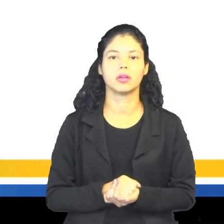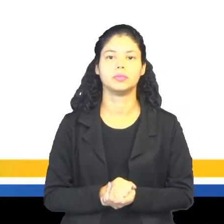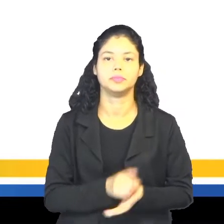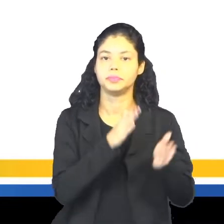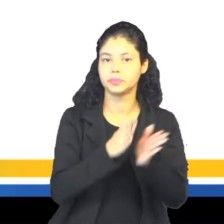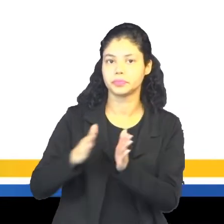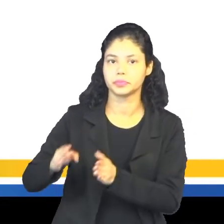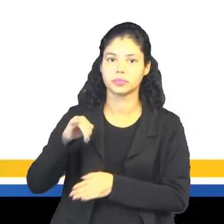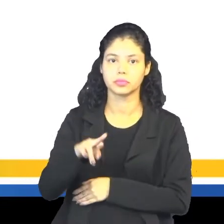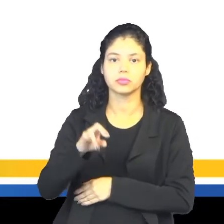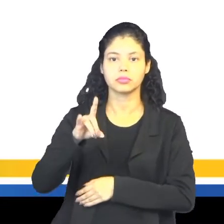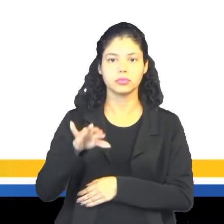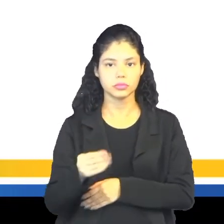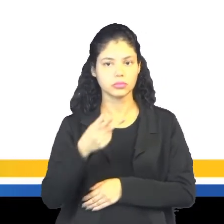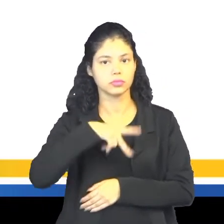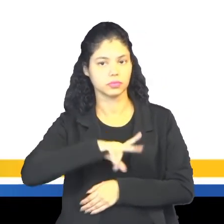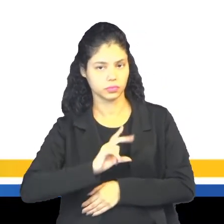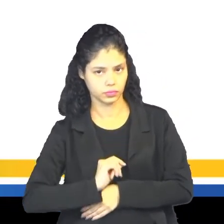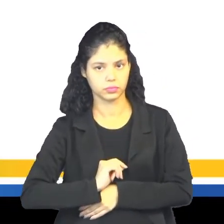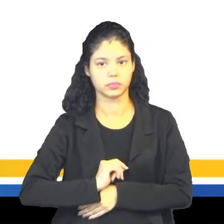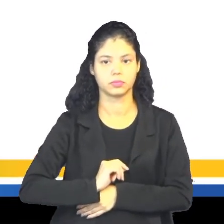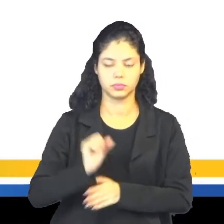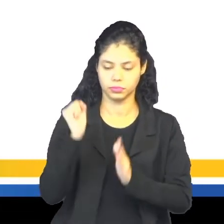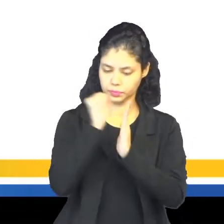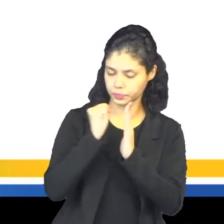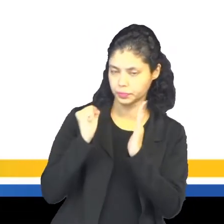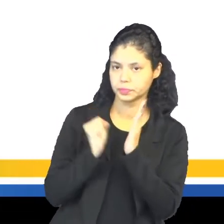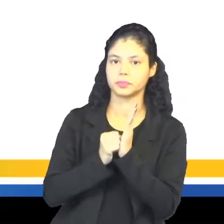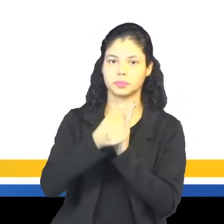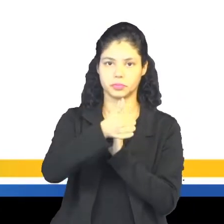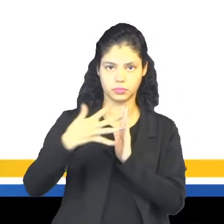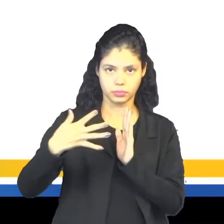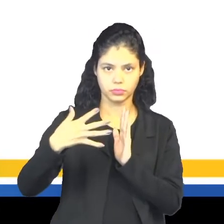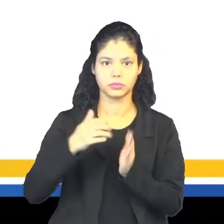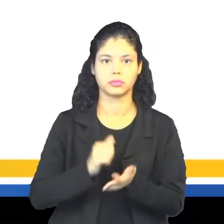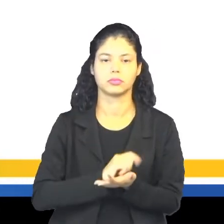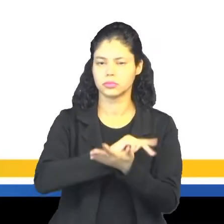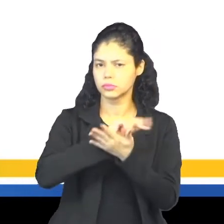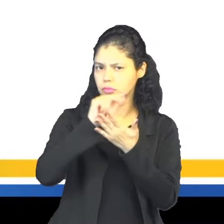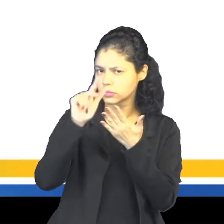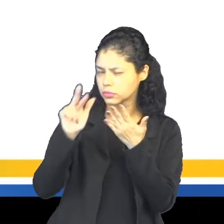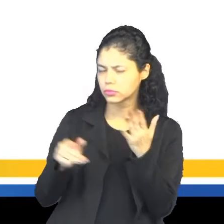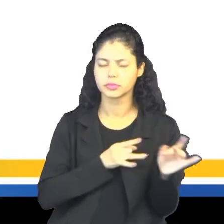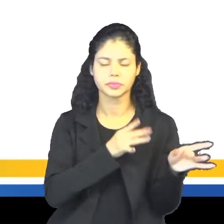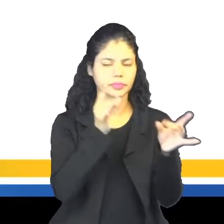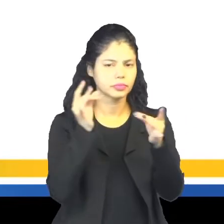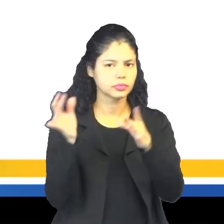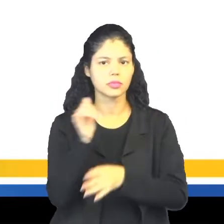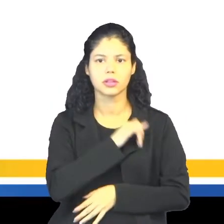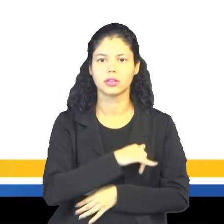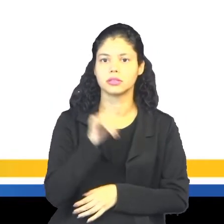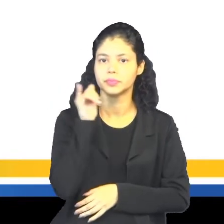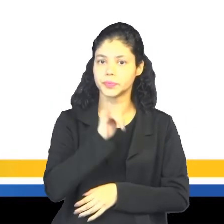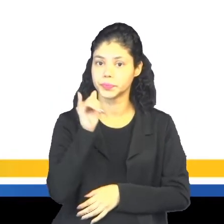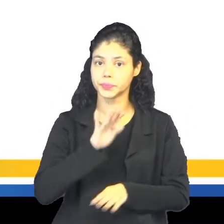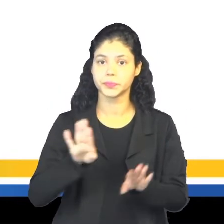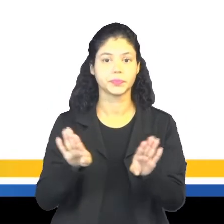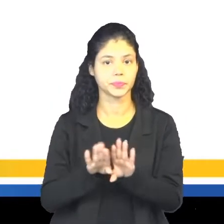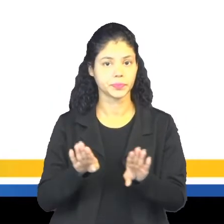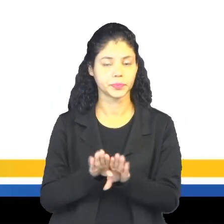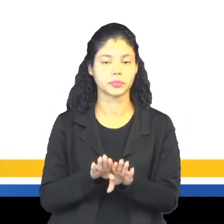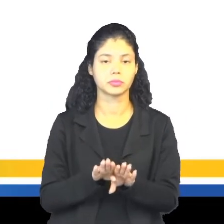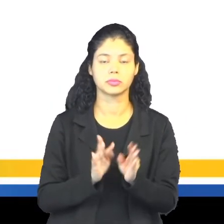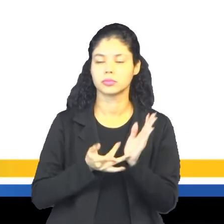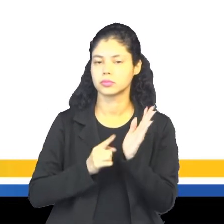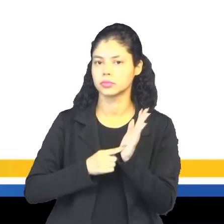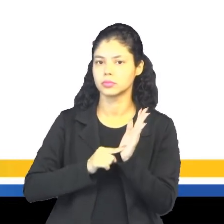Pacificado ali o território português, né, já no século XIV, né, vários comerciantes italianos fundaram ali entrepostos